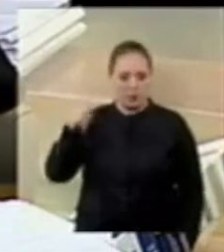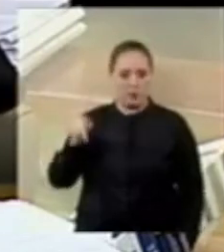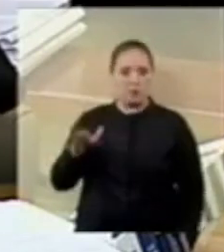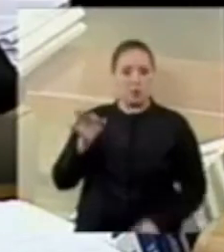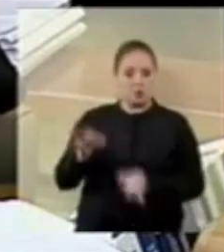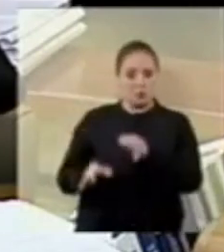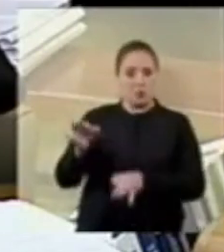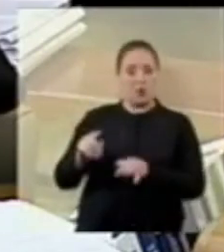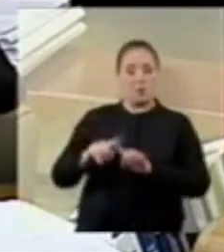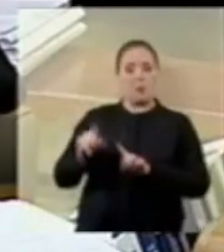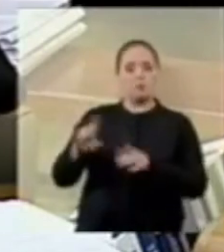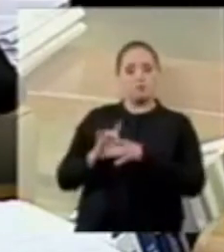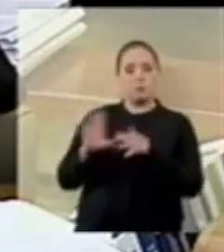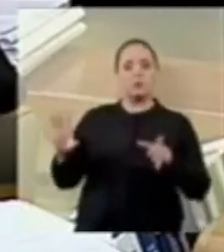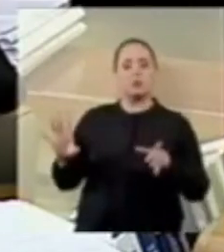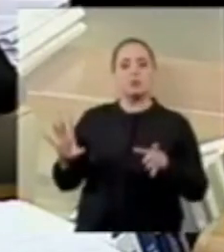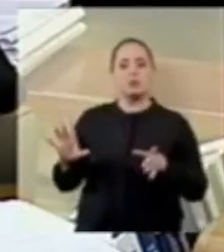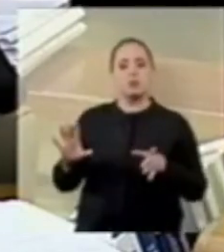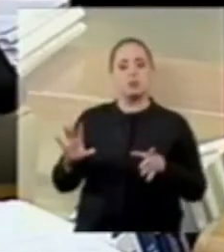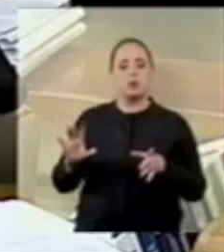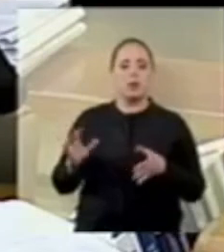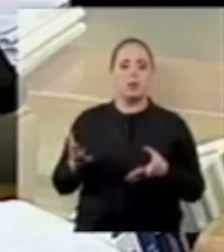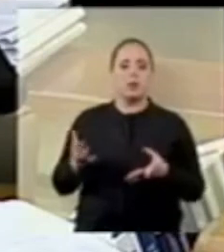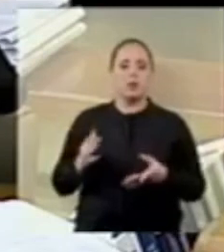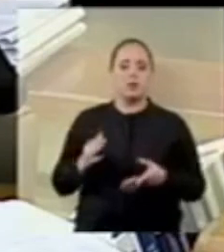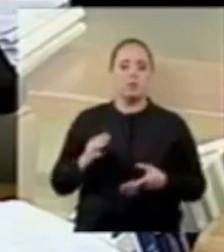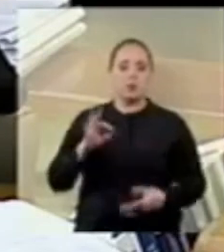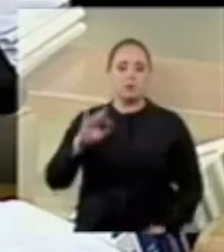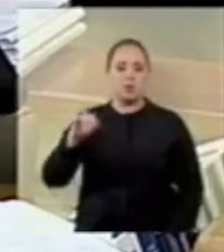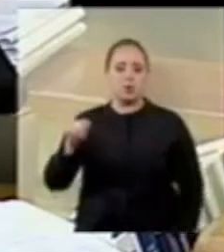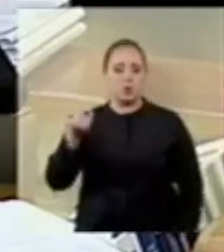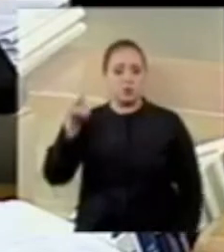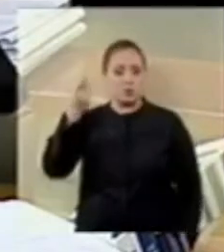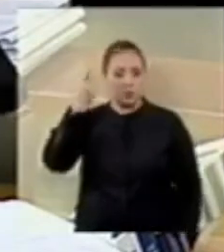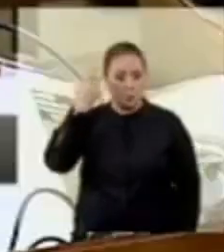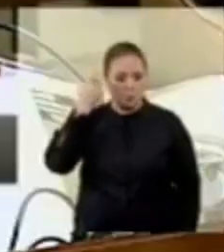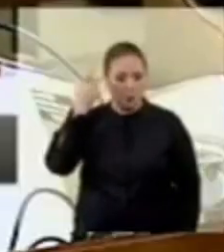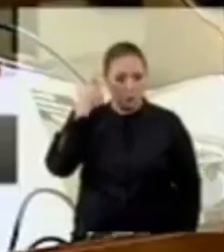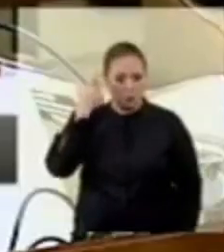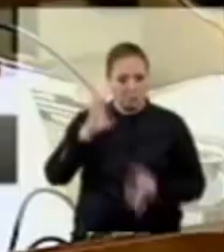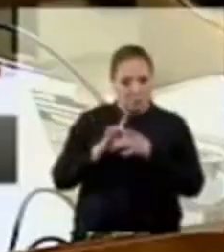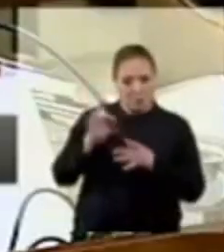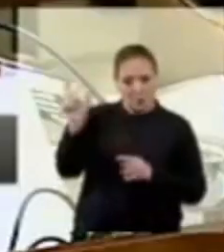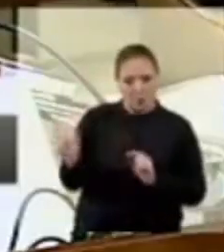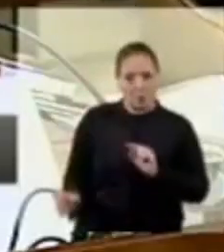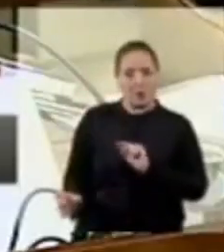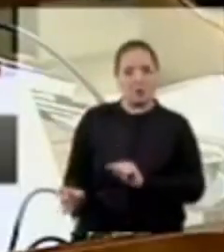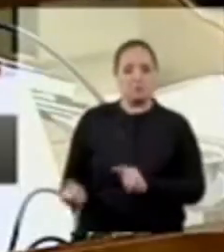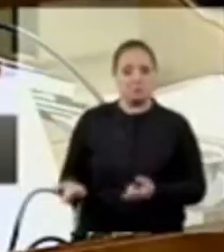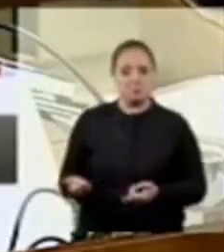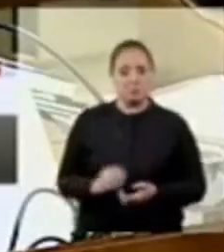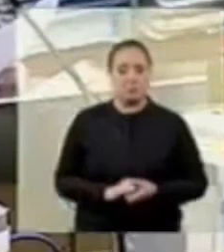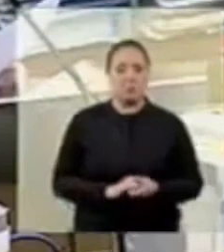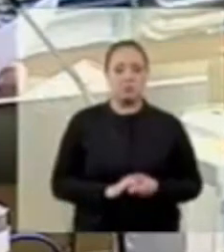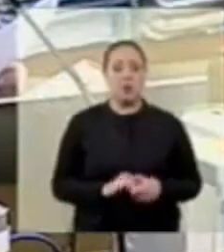absolvido por legítima defesa pelo tribunal de justiça do estado de são paulo o tribunal de justiça do estado de são paulo